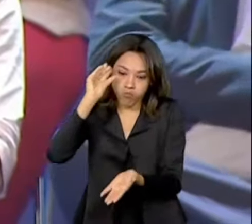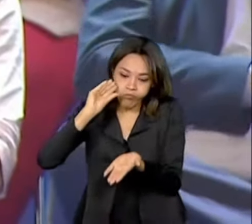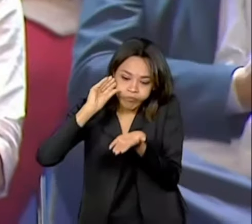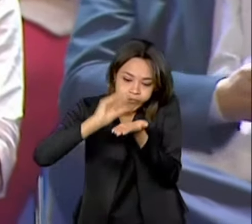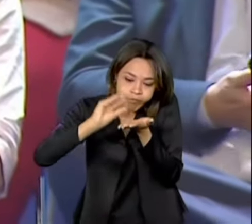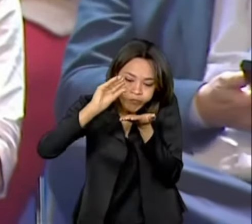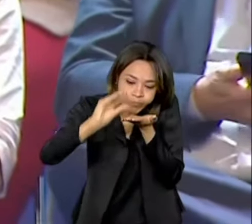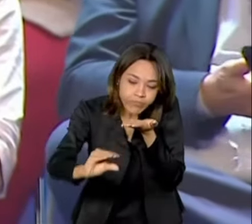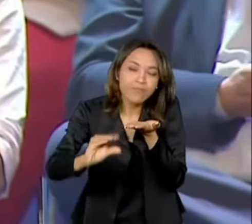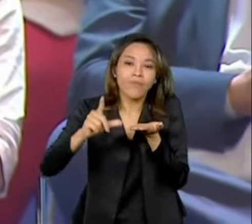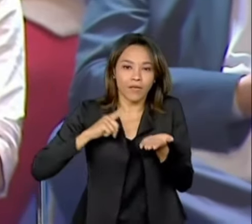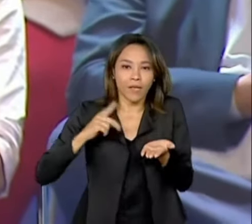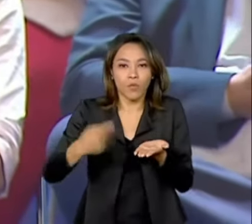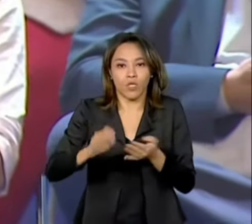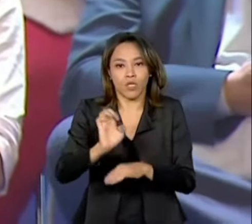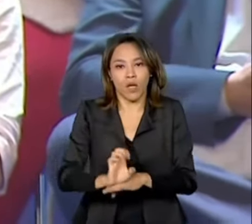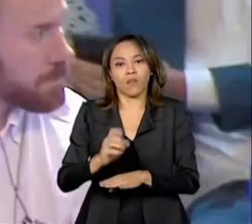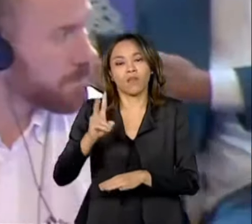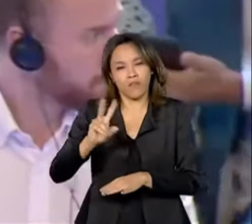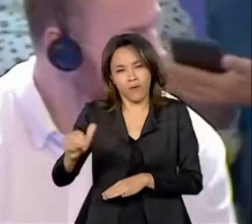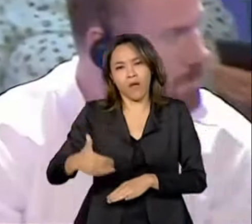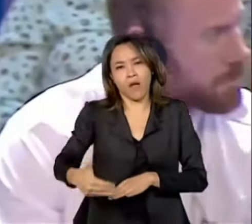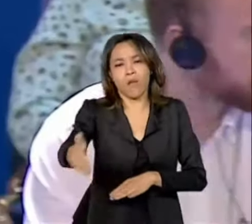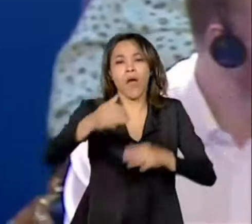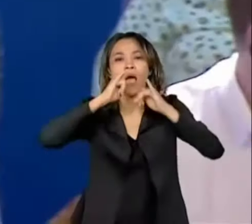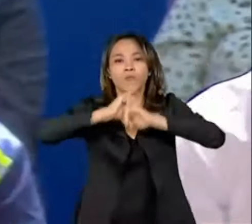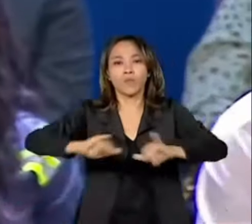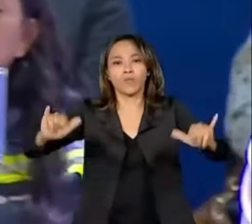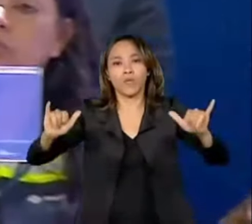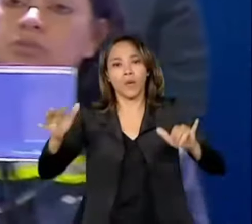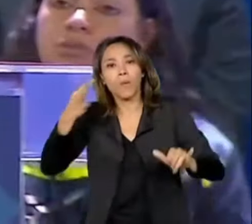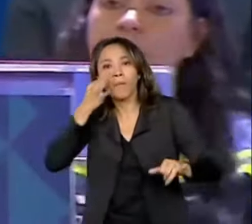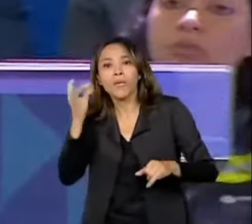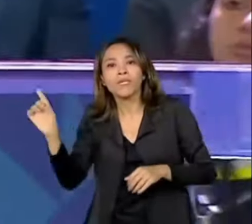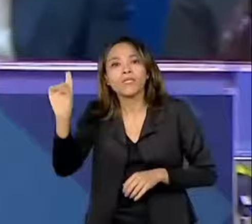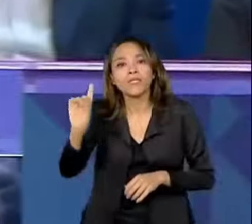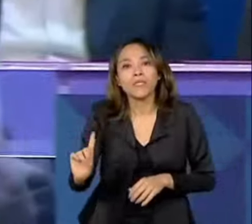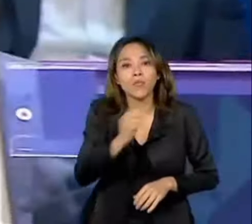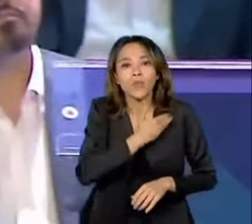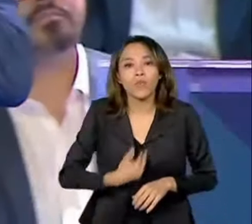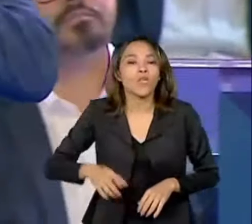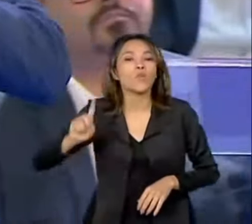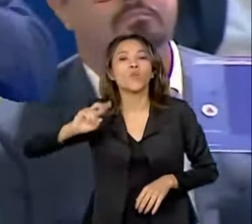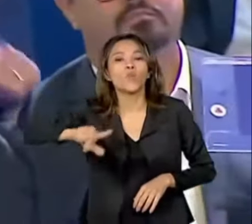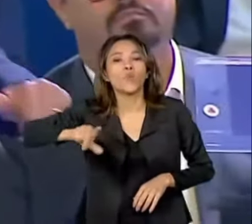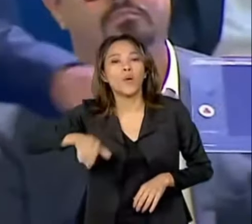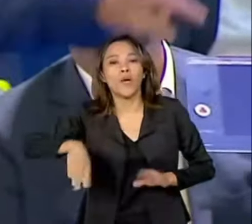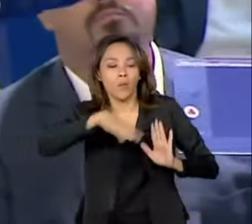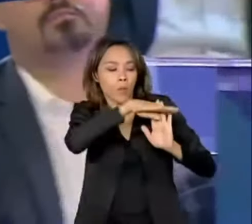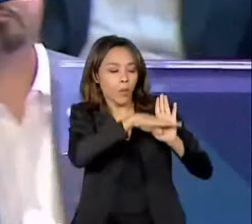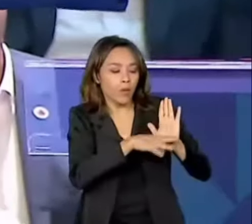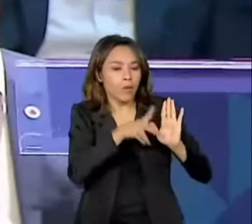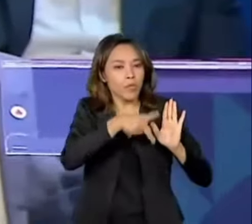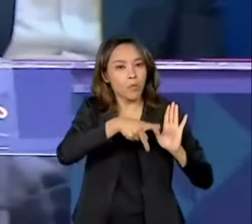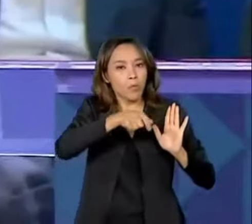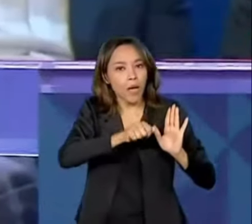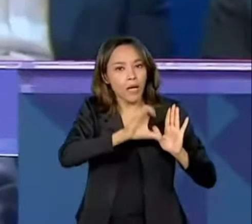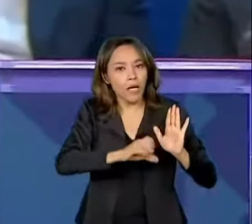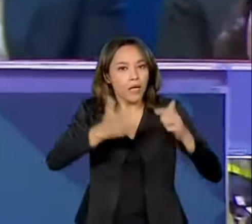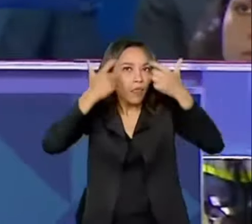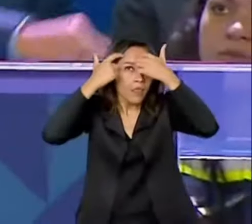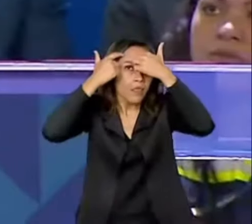presença do governador. E é um PAC que não é o da cabeça do presidente, é um PAC que saiu